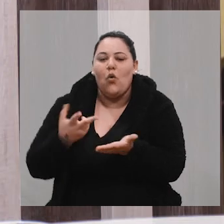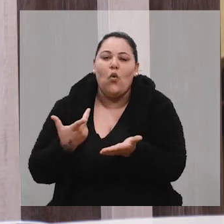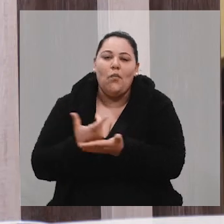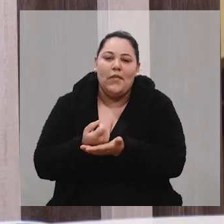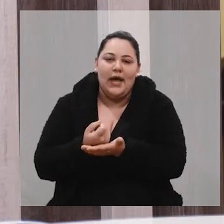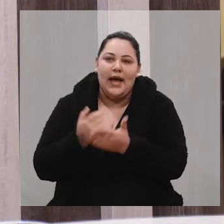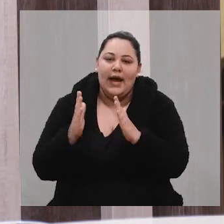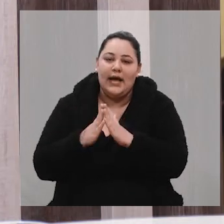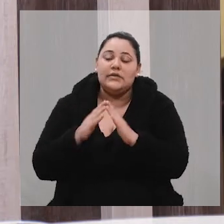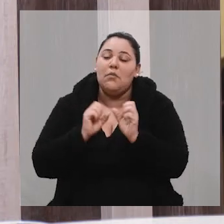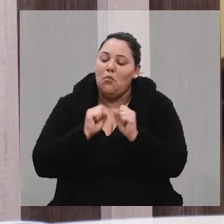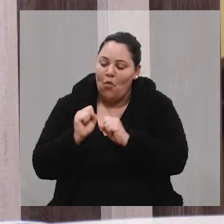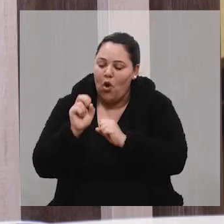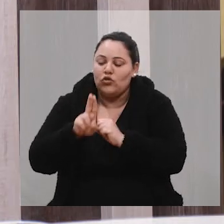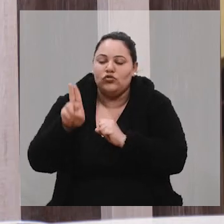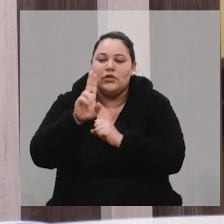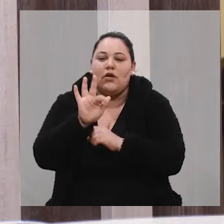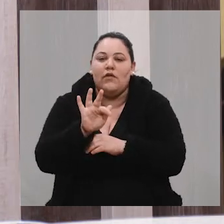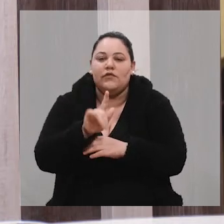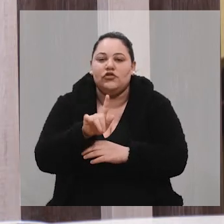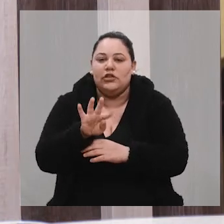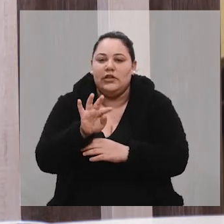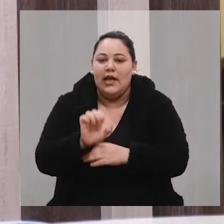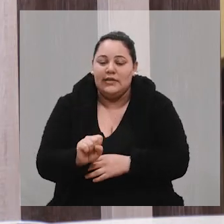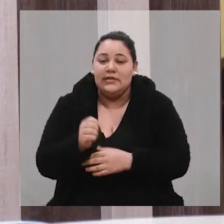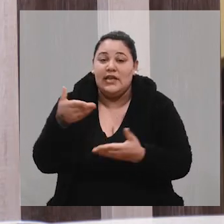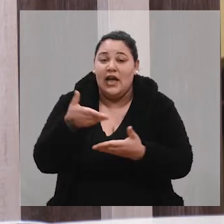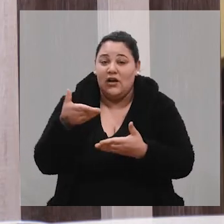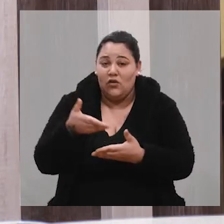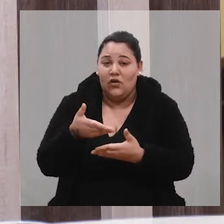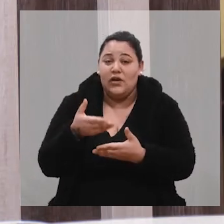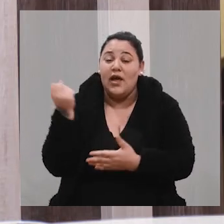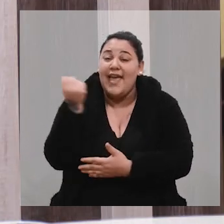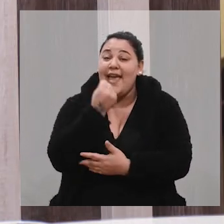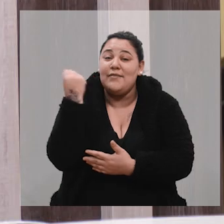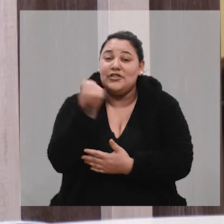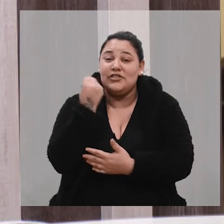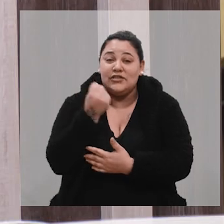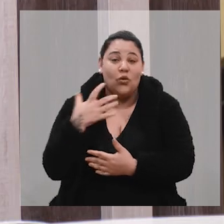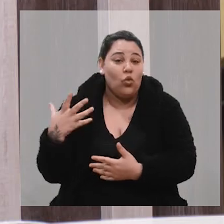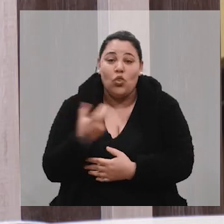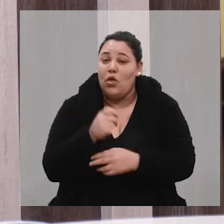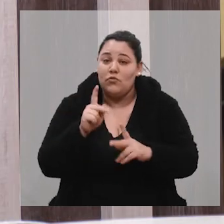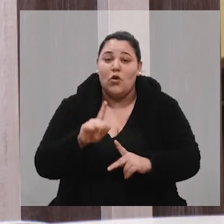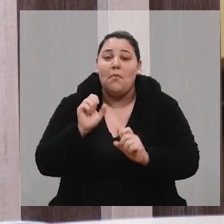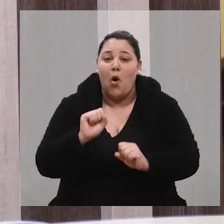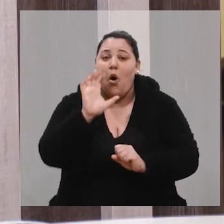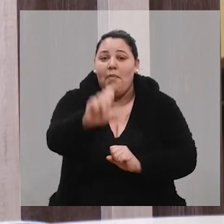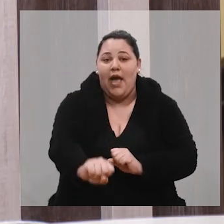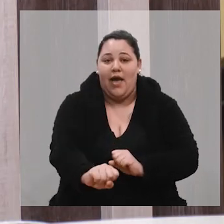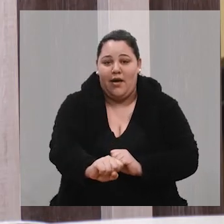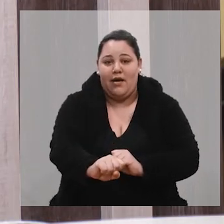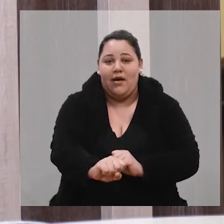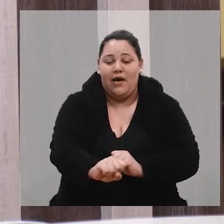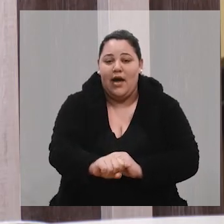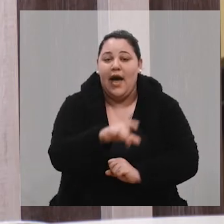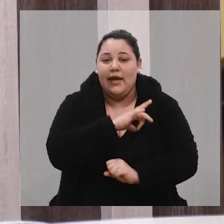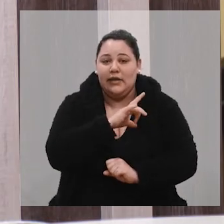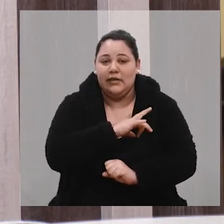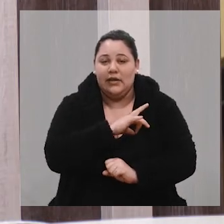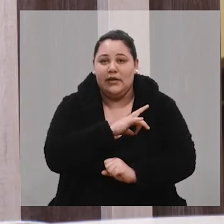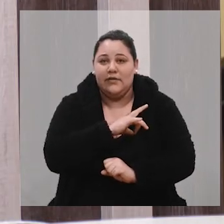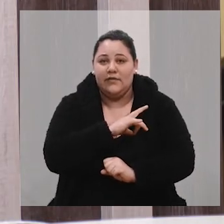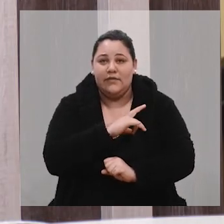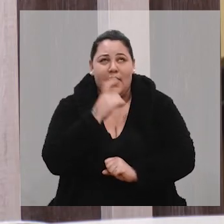adquirir uma casa, ele pode usar esse recurso. E agora é uma situação emergencial em que todos podem sacar. E aí houve a visão de utilizar